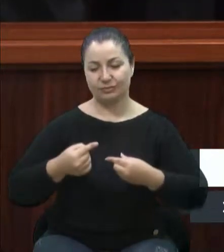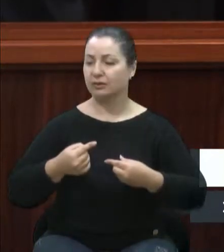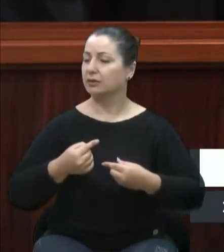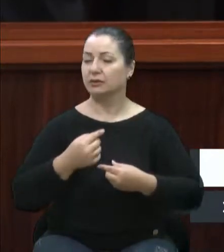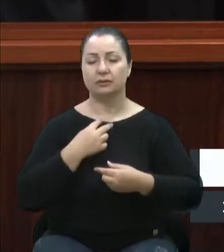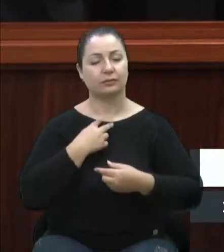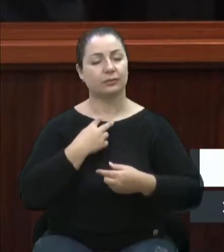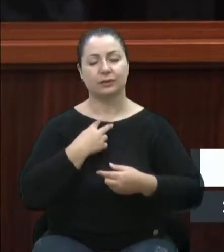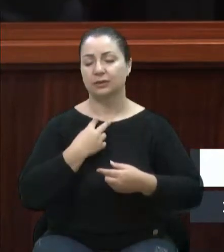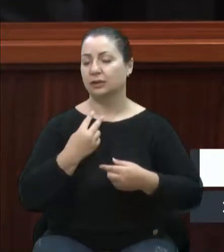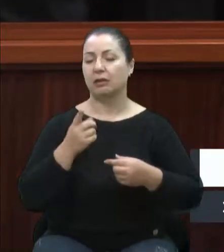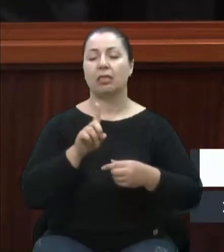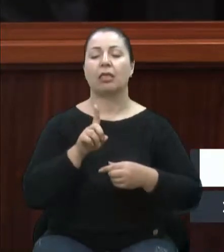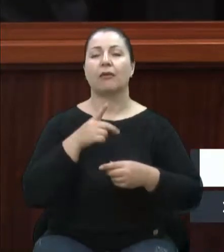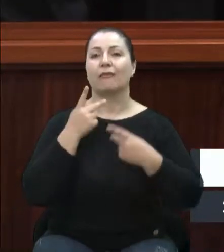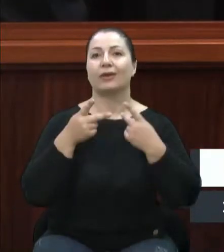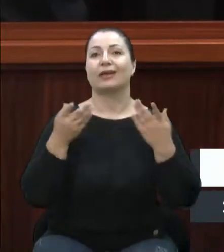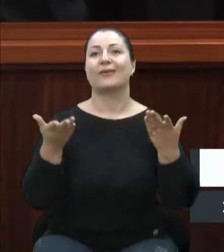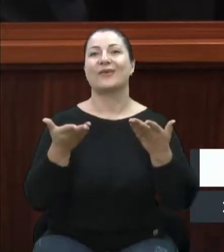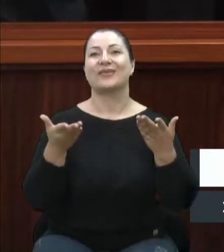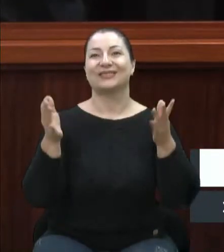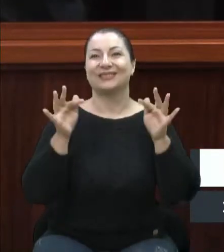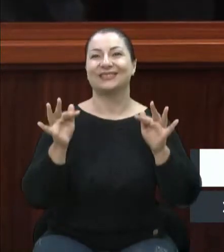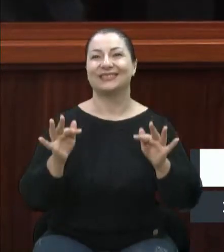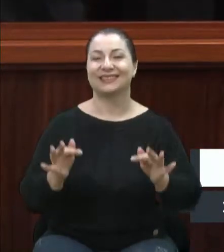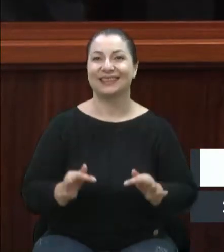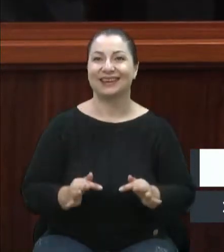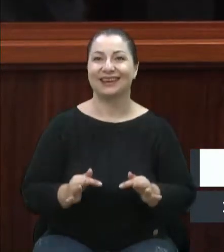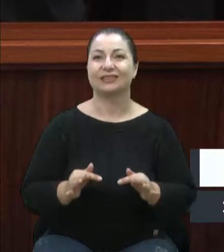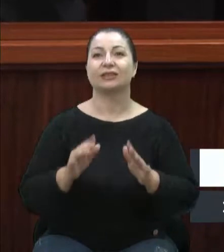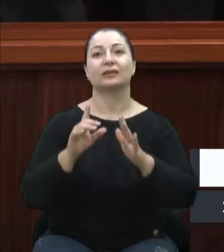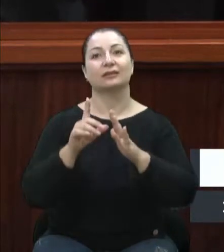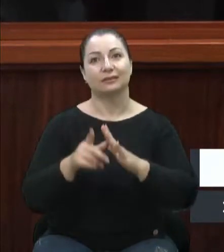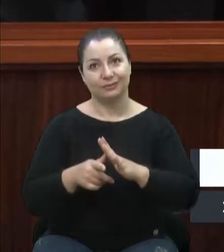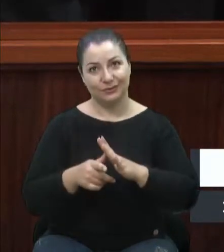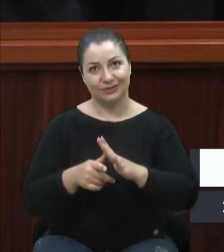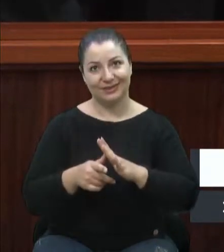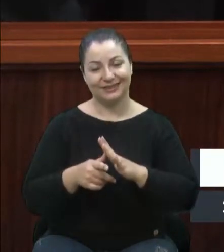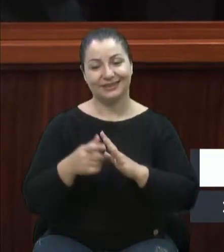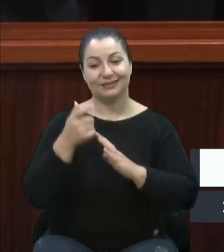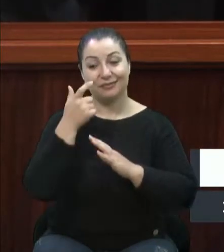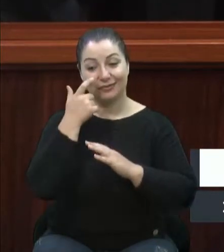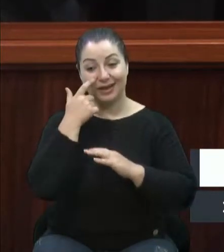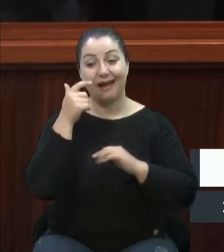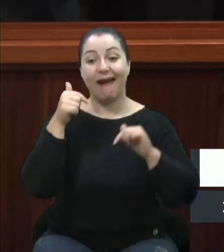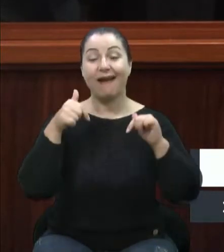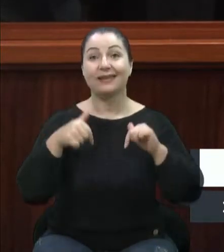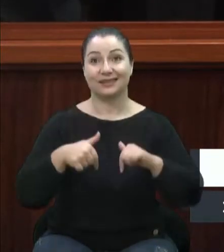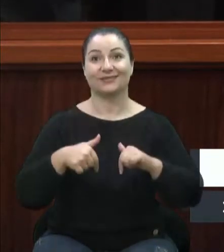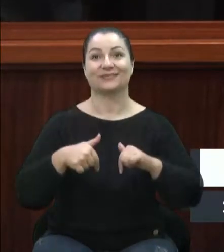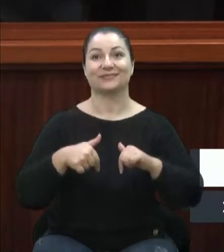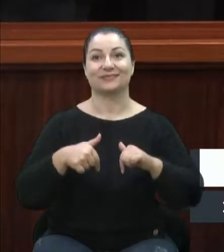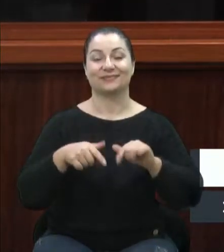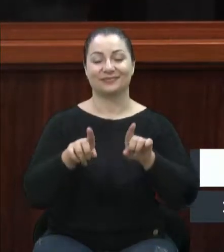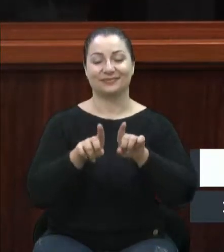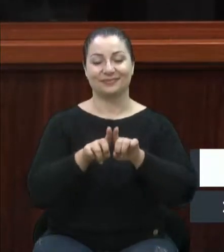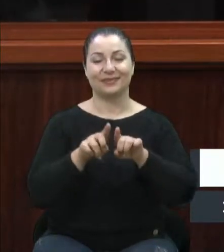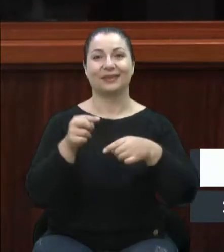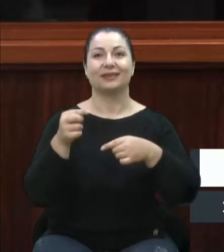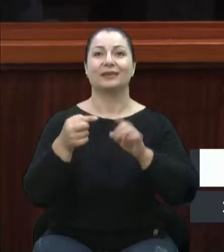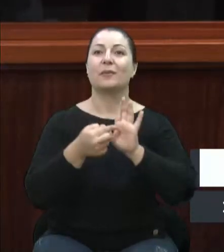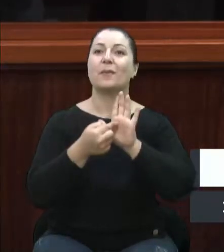deixar de falar hoje da felicidade que fico em, depois da moção, vê-lo aqui. Mostra também que os nossos debates, que